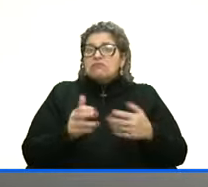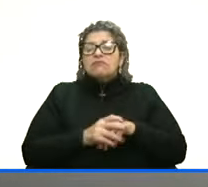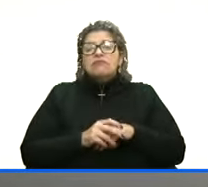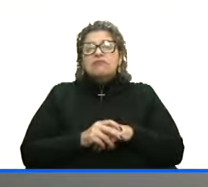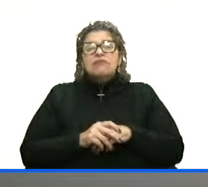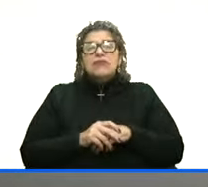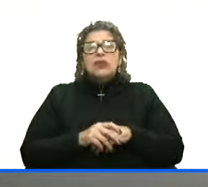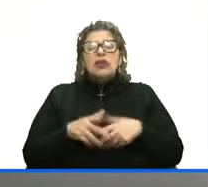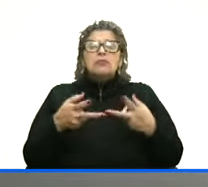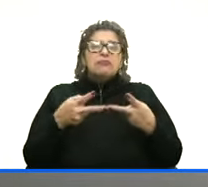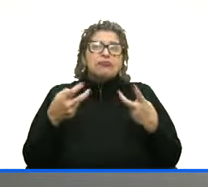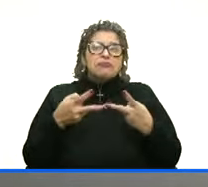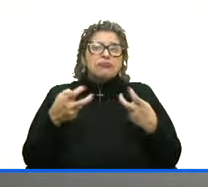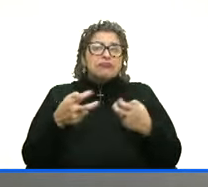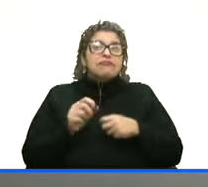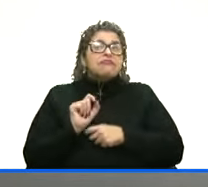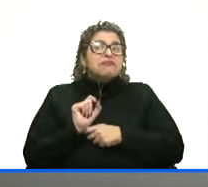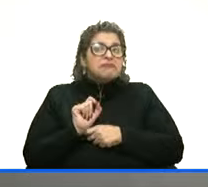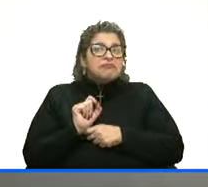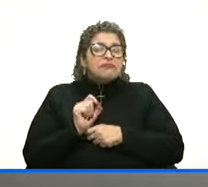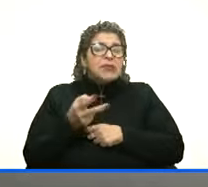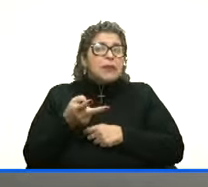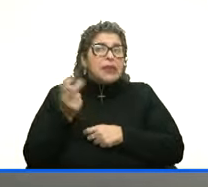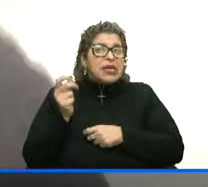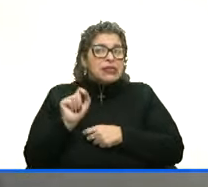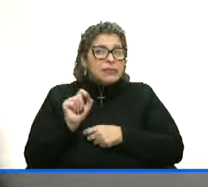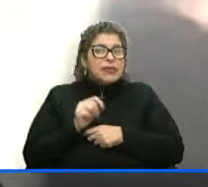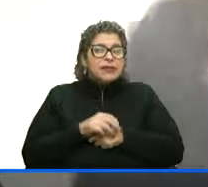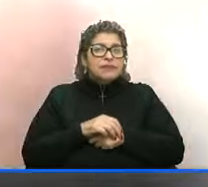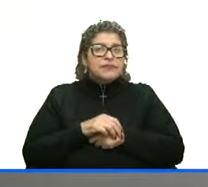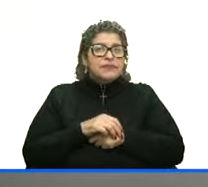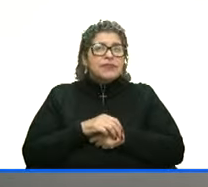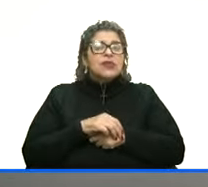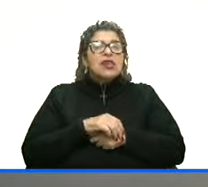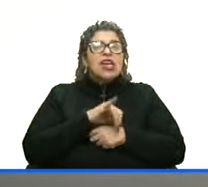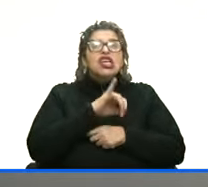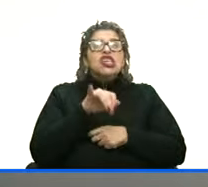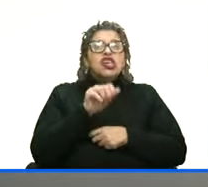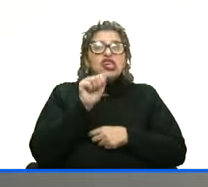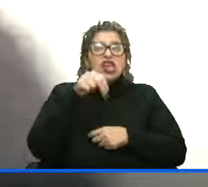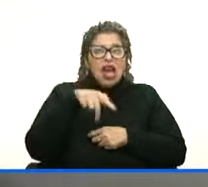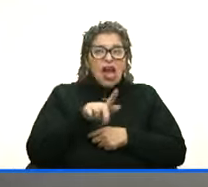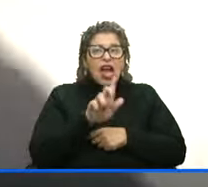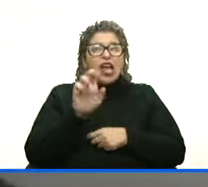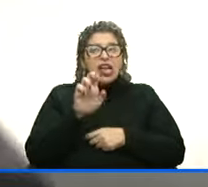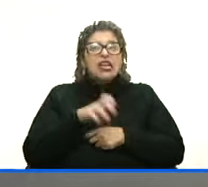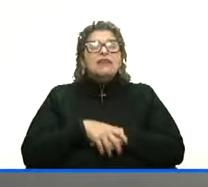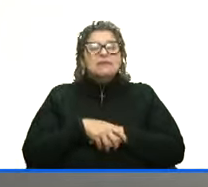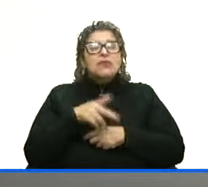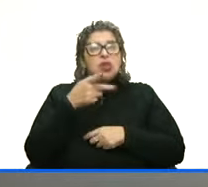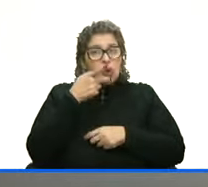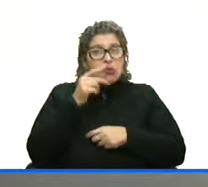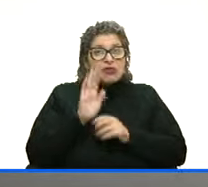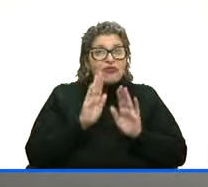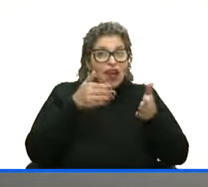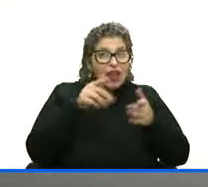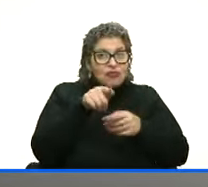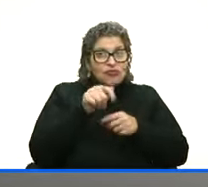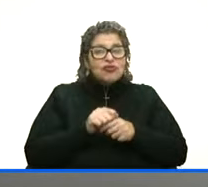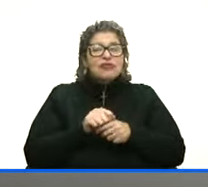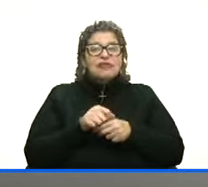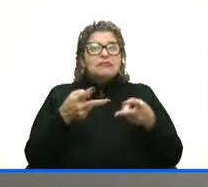gente pode notar, até notar, Jaqueline, eu estou enxergando aqui, então estou conseguindo meio falar contigo,